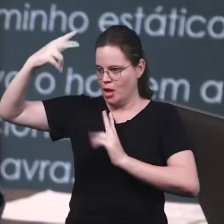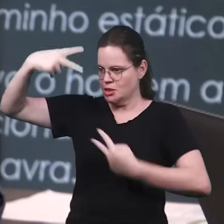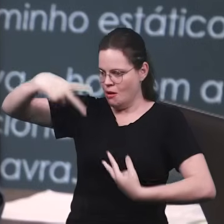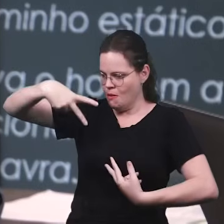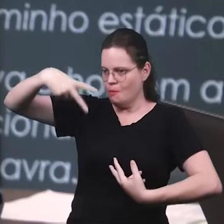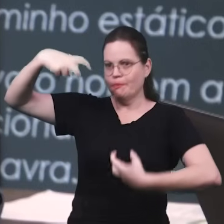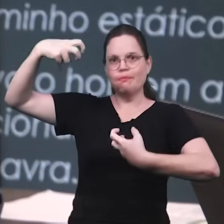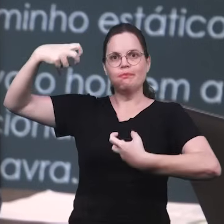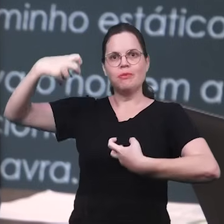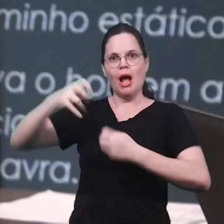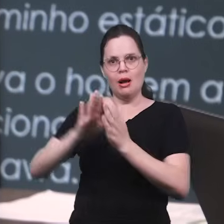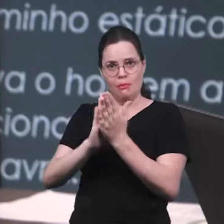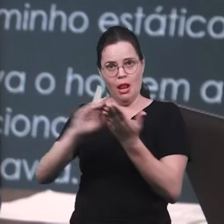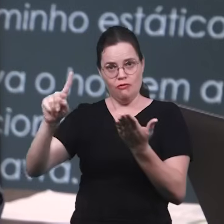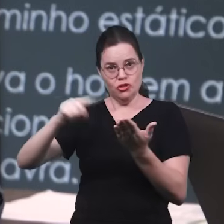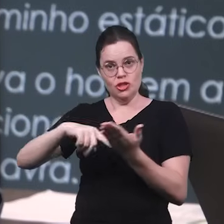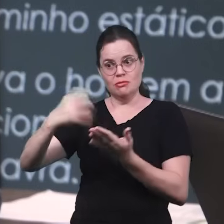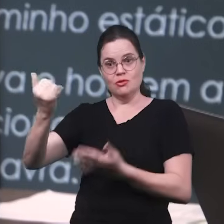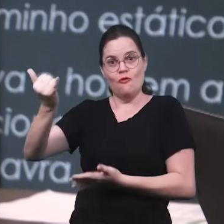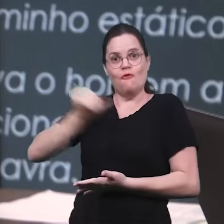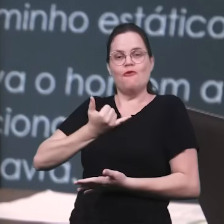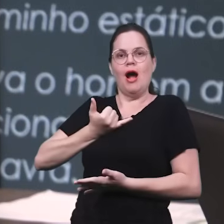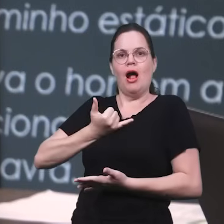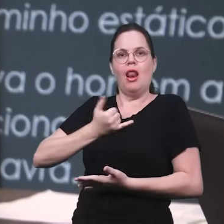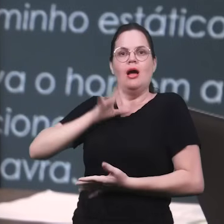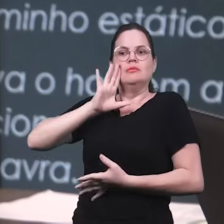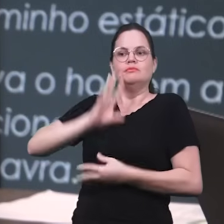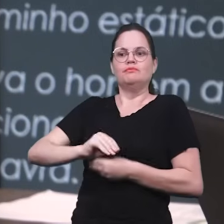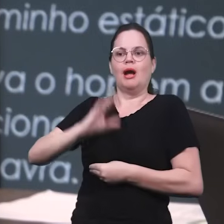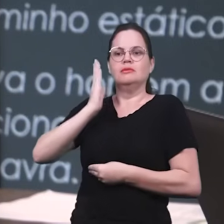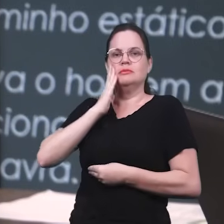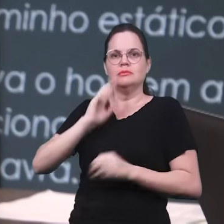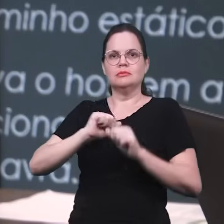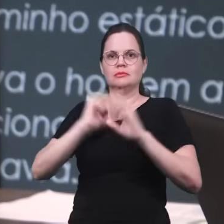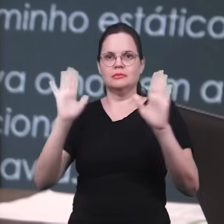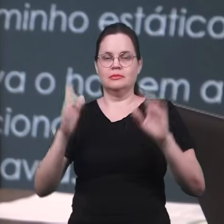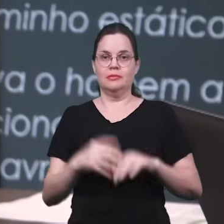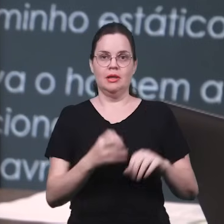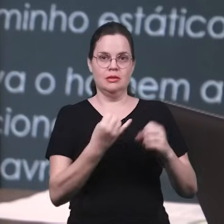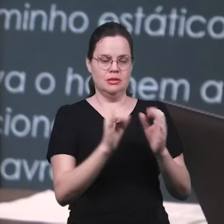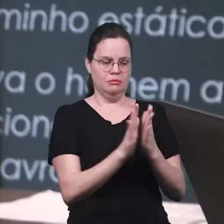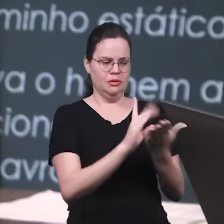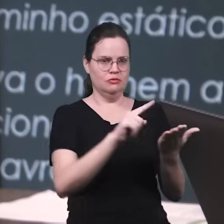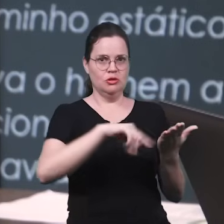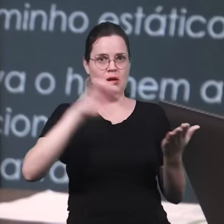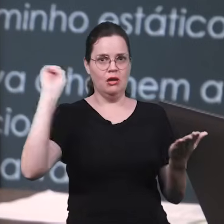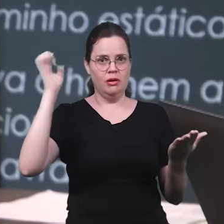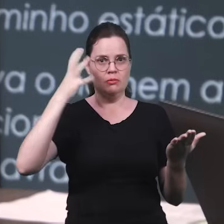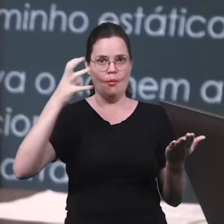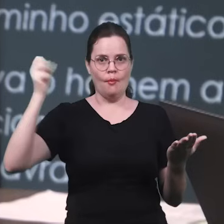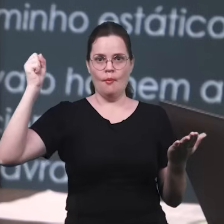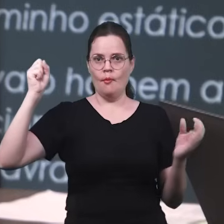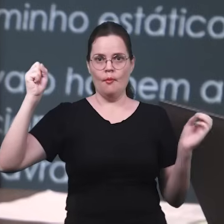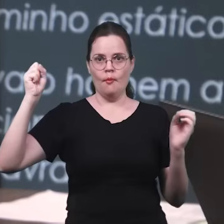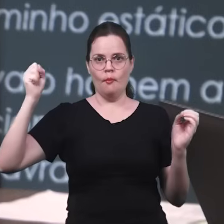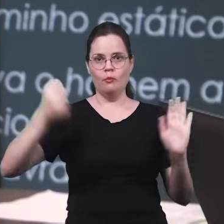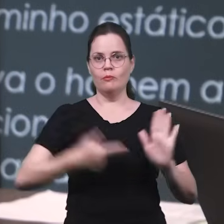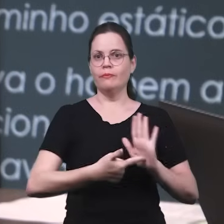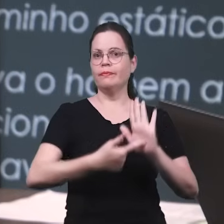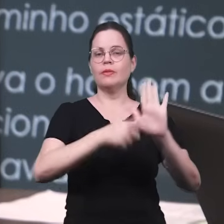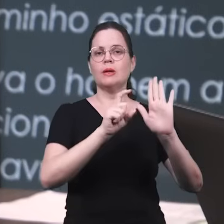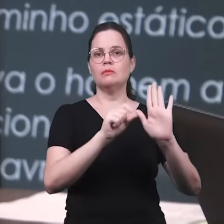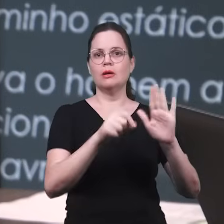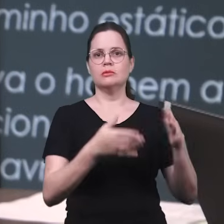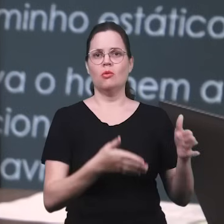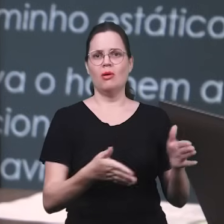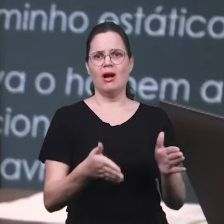a palavra é riquíssima por si só. A Bíblia sem revelação apresenta ao homem um